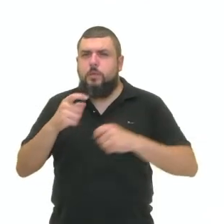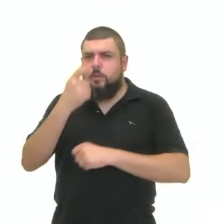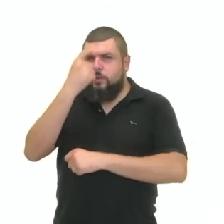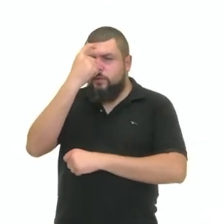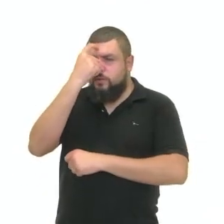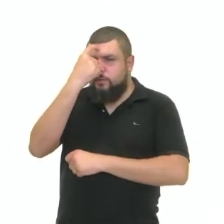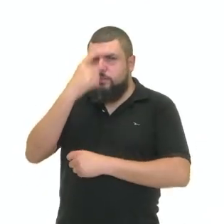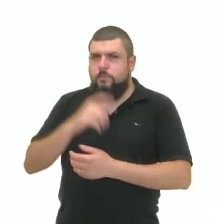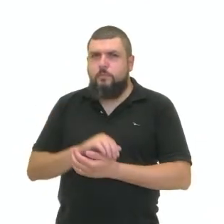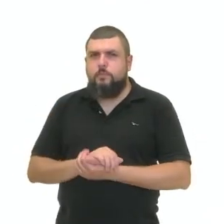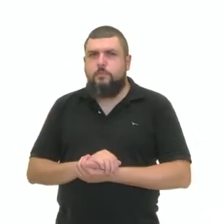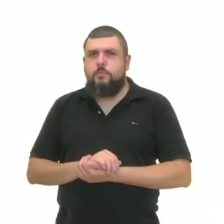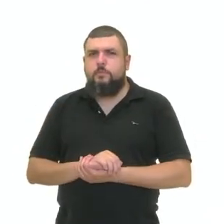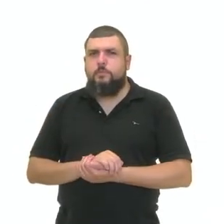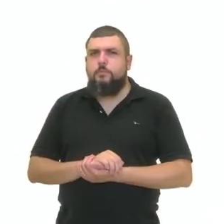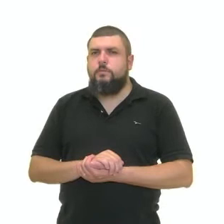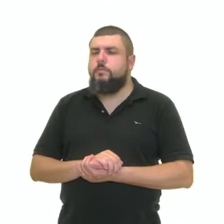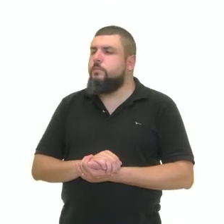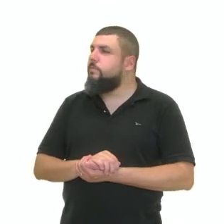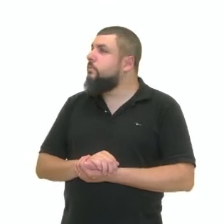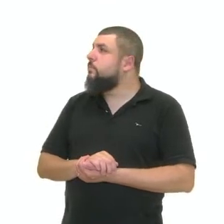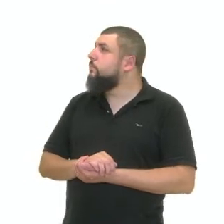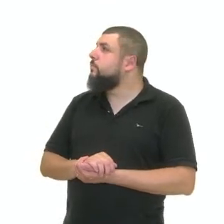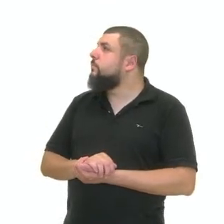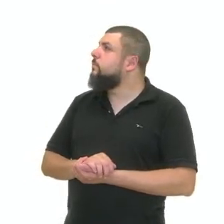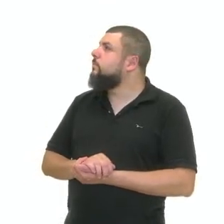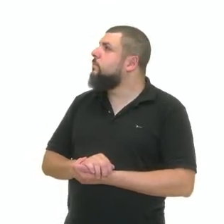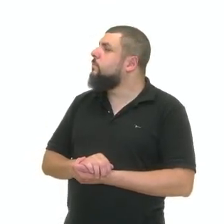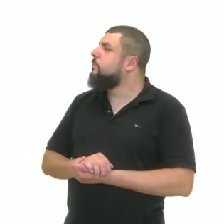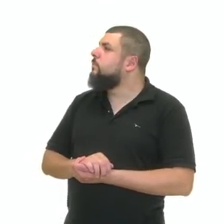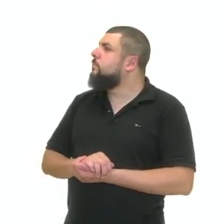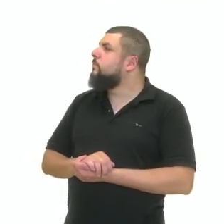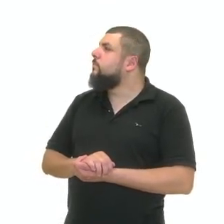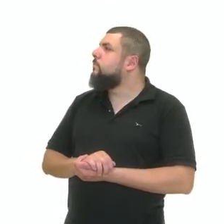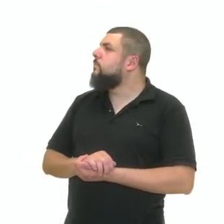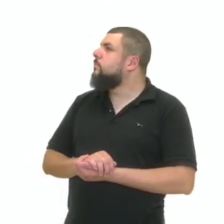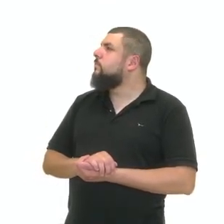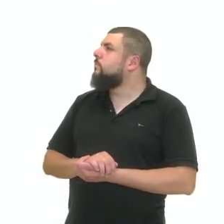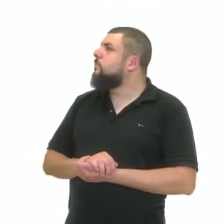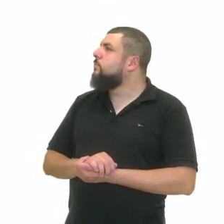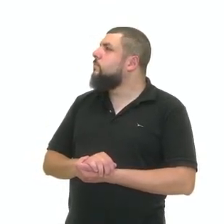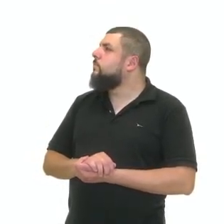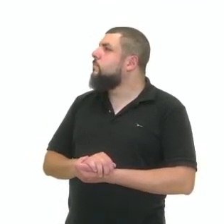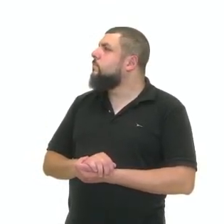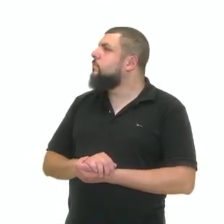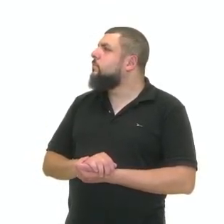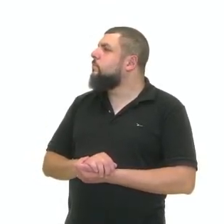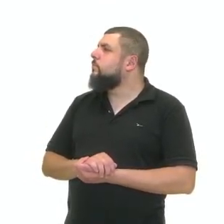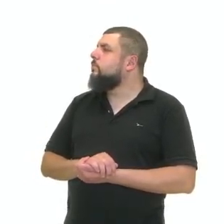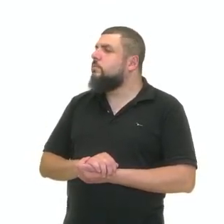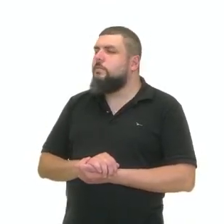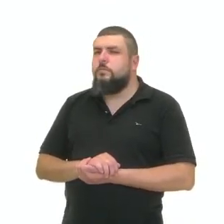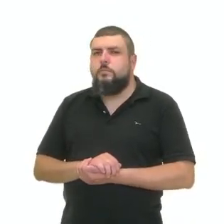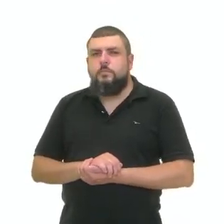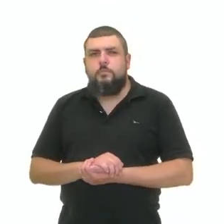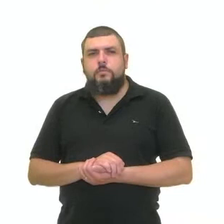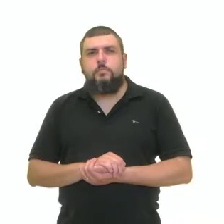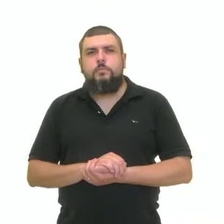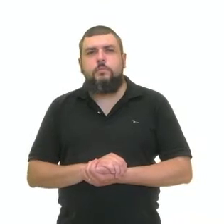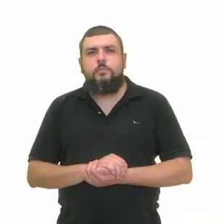o bebê os três principais atos foi a greve geral a resistência pacífica de desobediência civil